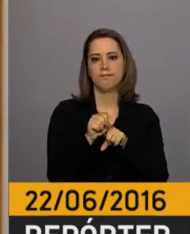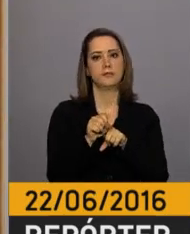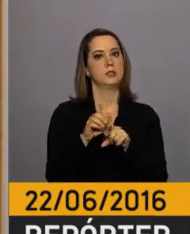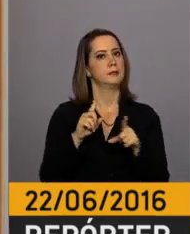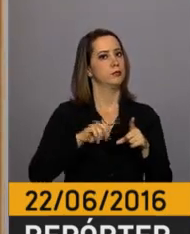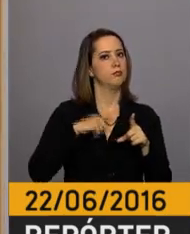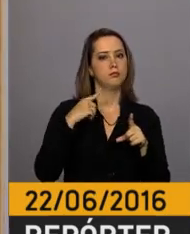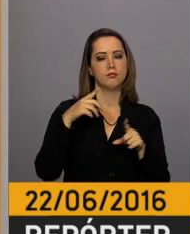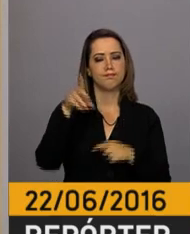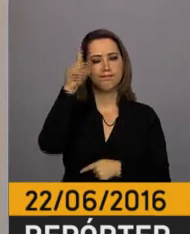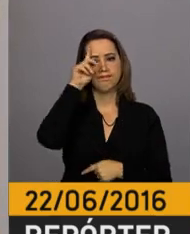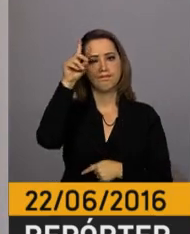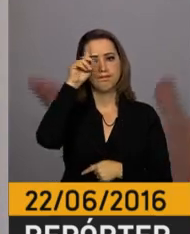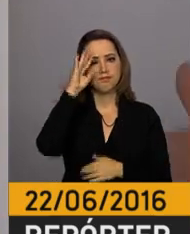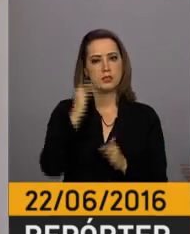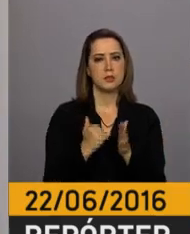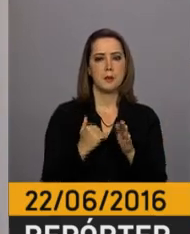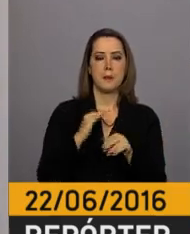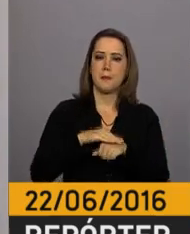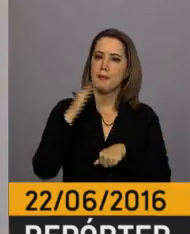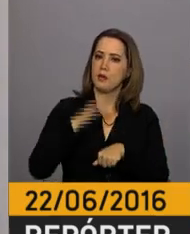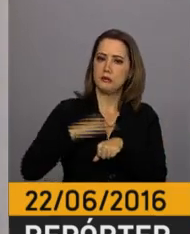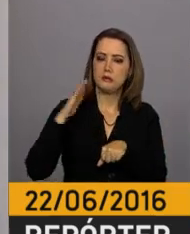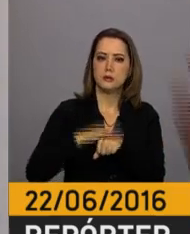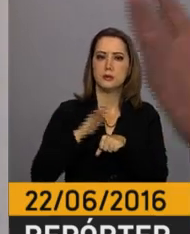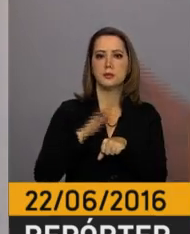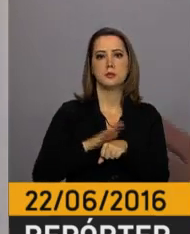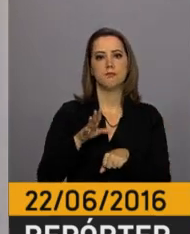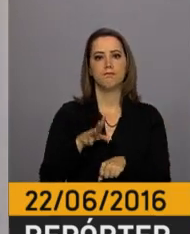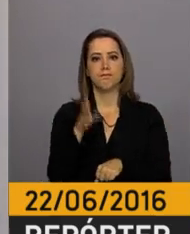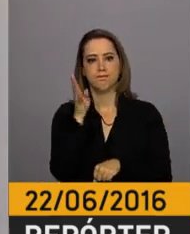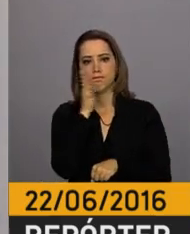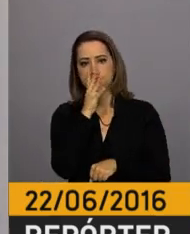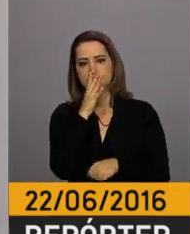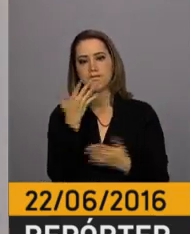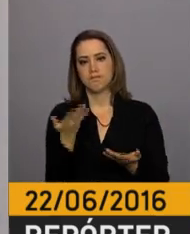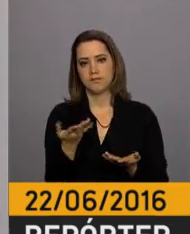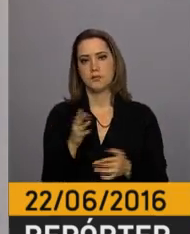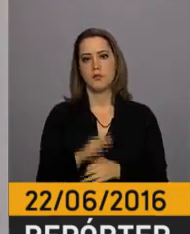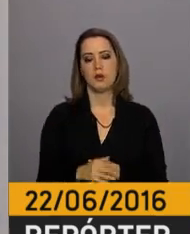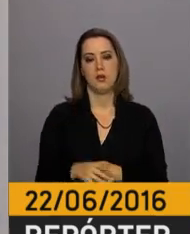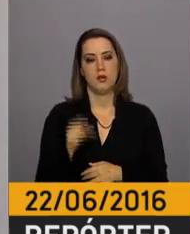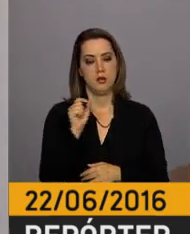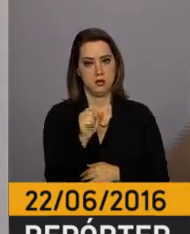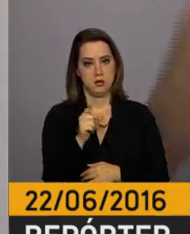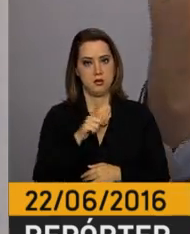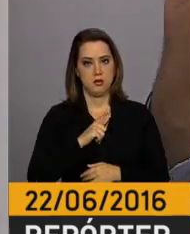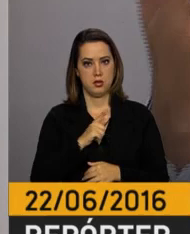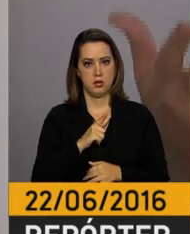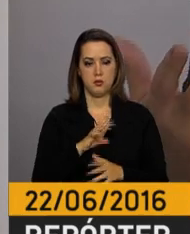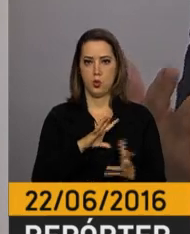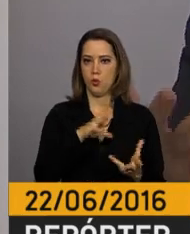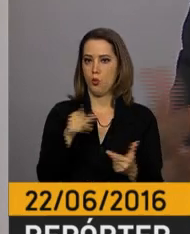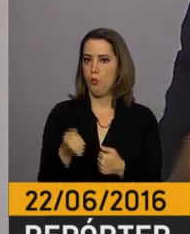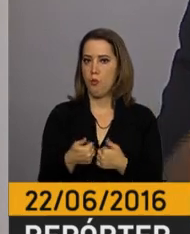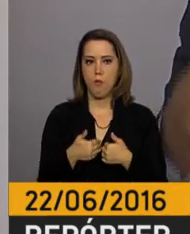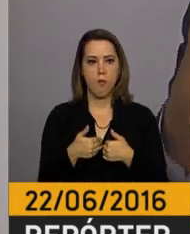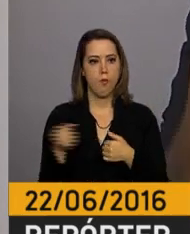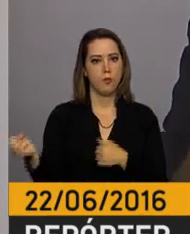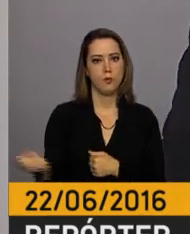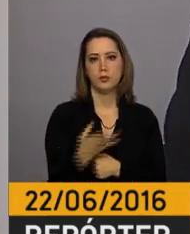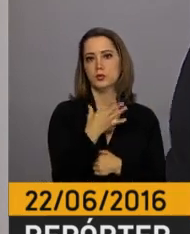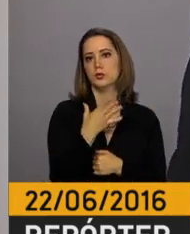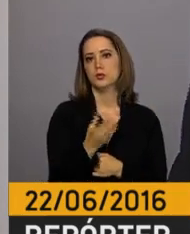será cada vez mais relevante e esse mundo que se descortina do chamado Big Data além de ser assustador